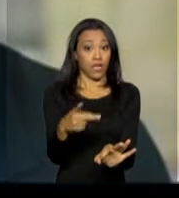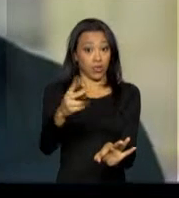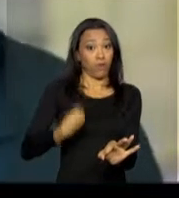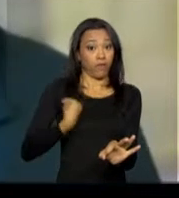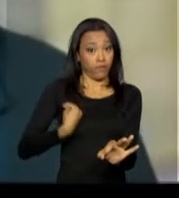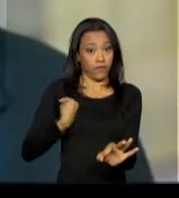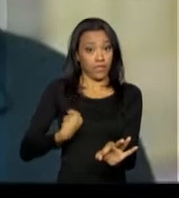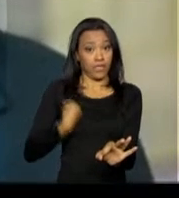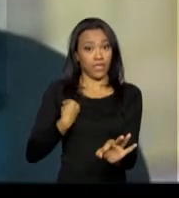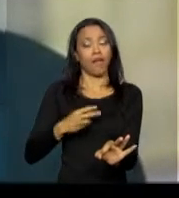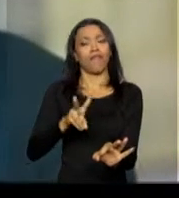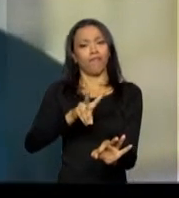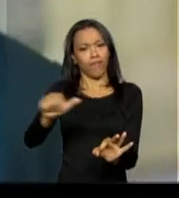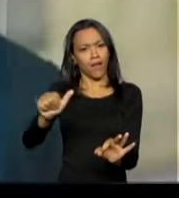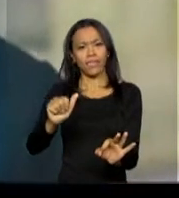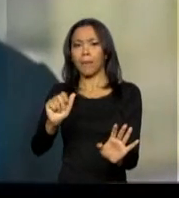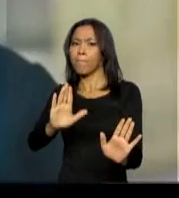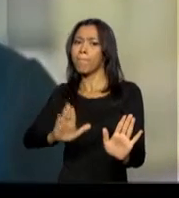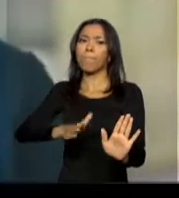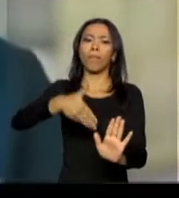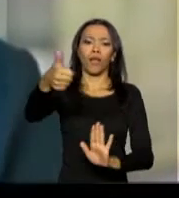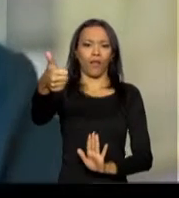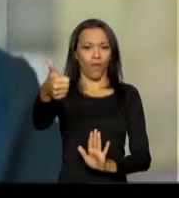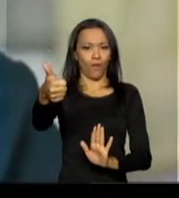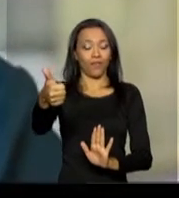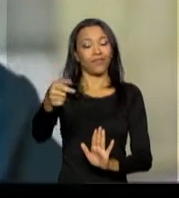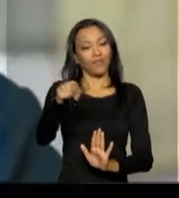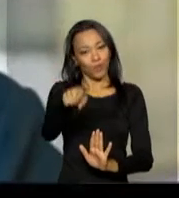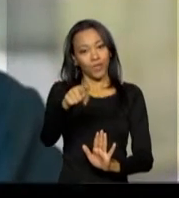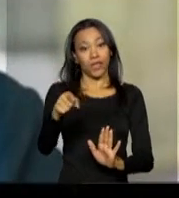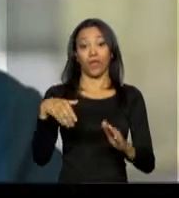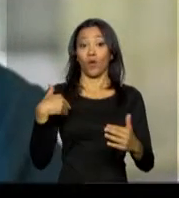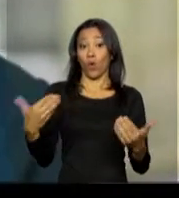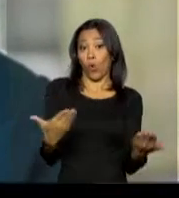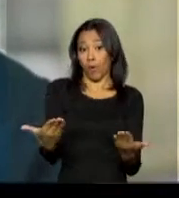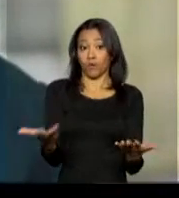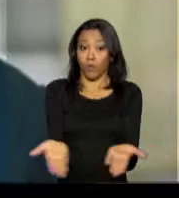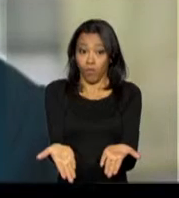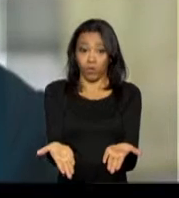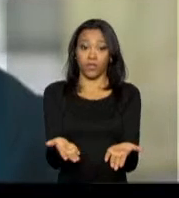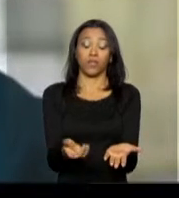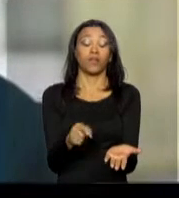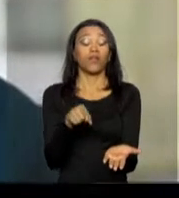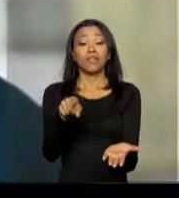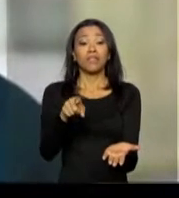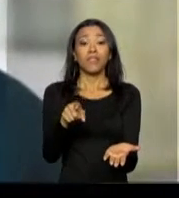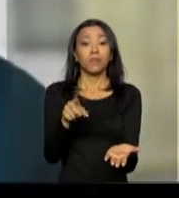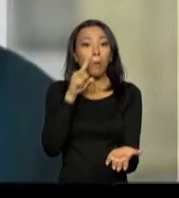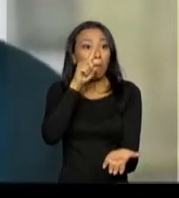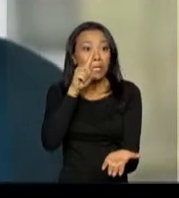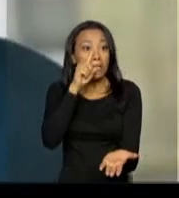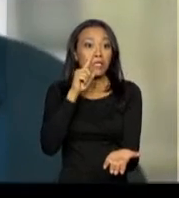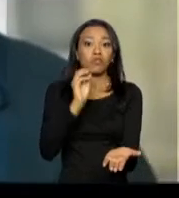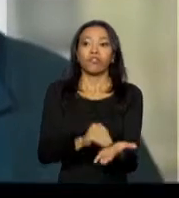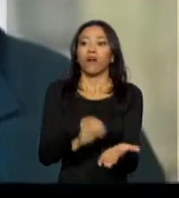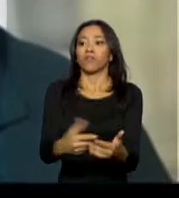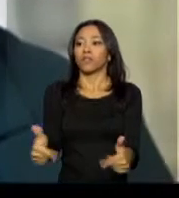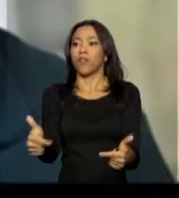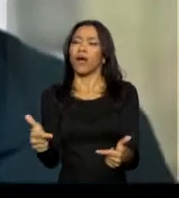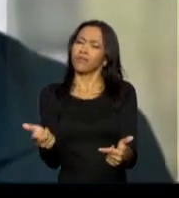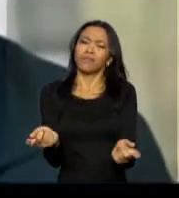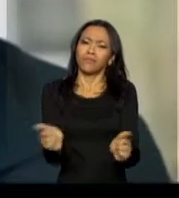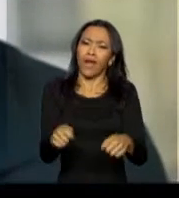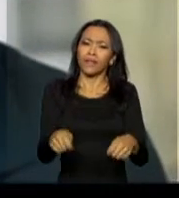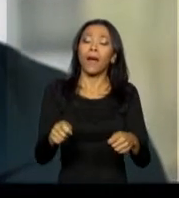de vida vai ser ainda melhor do que você tem hoje. Sem risco de desemprego, podendo pagar